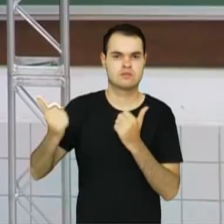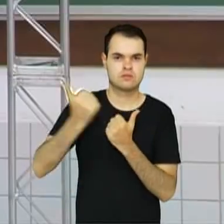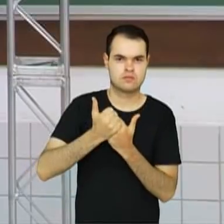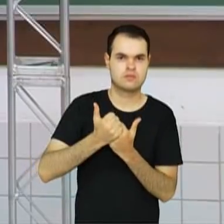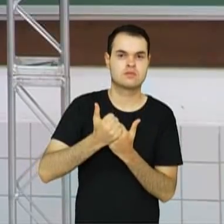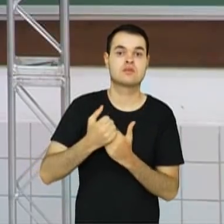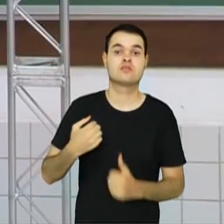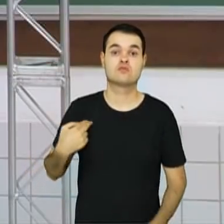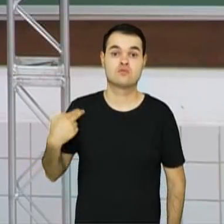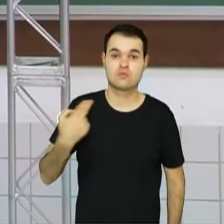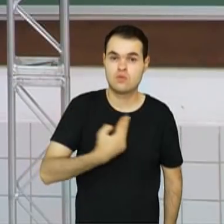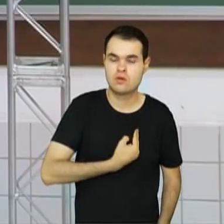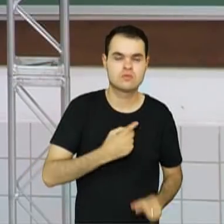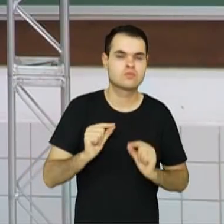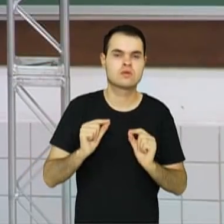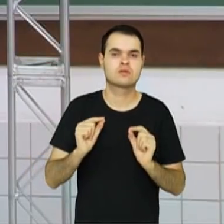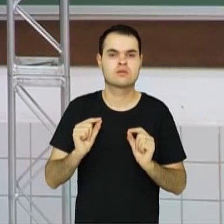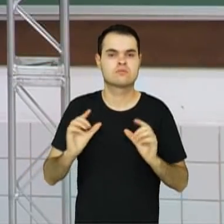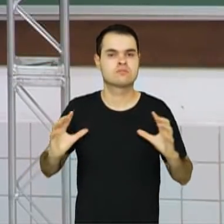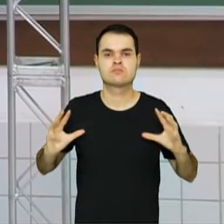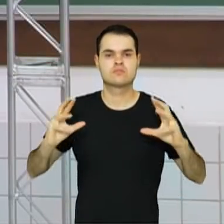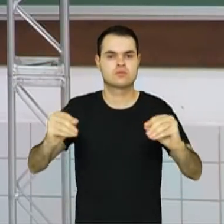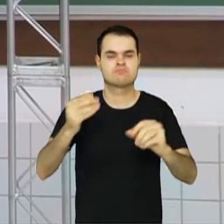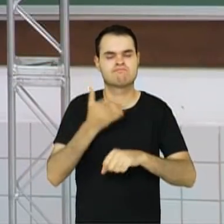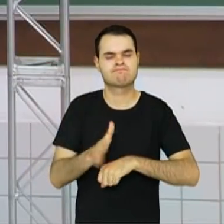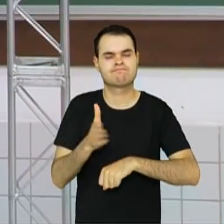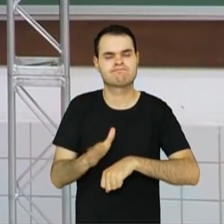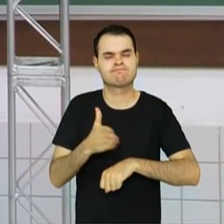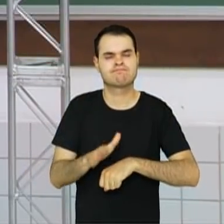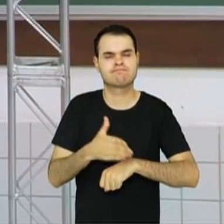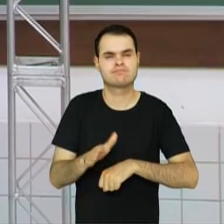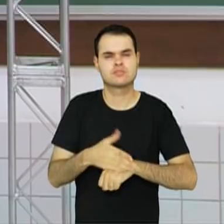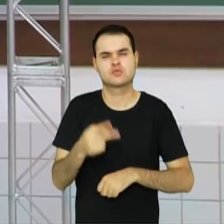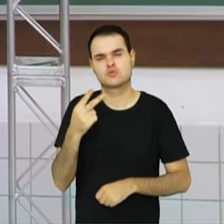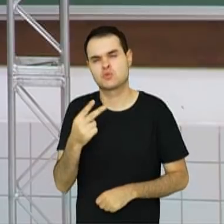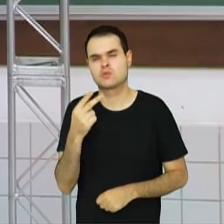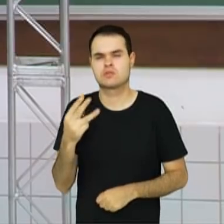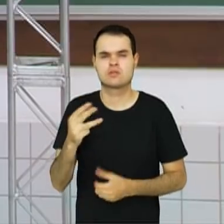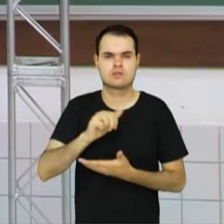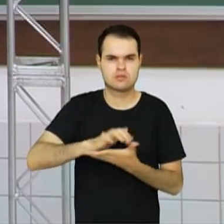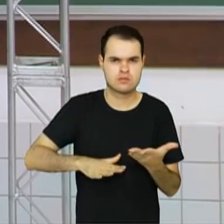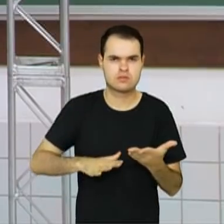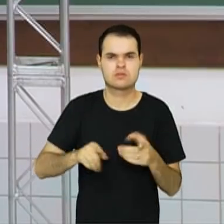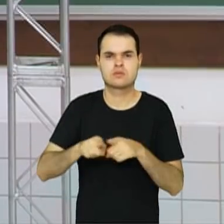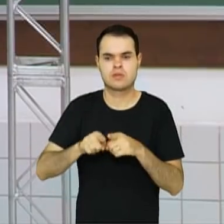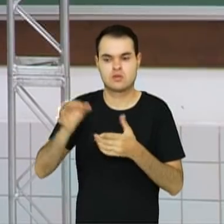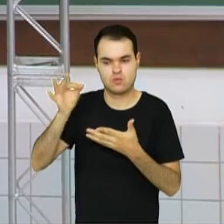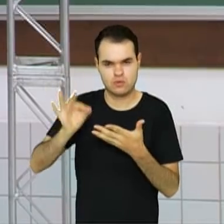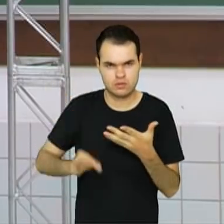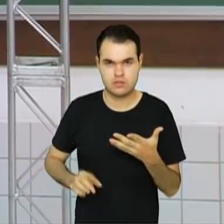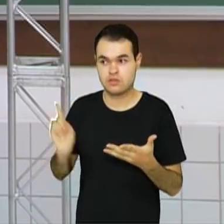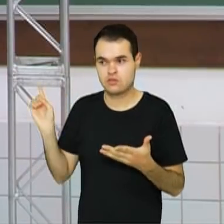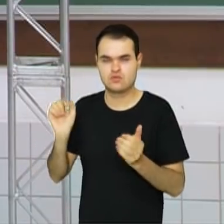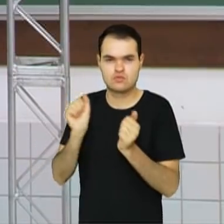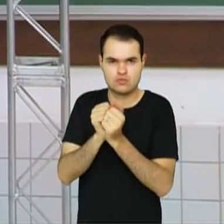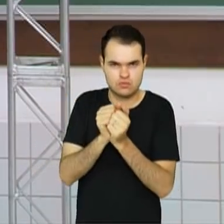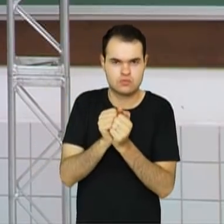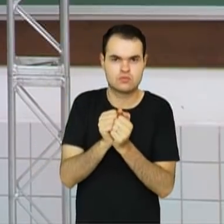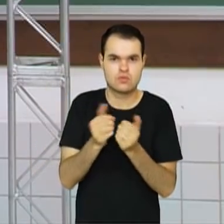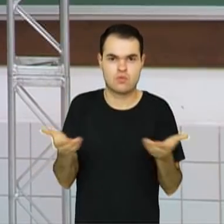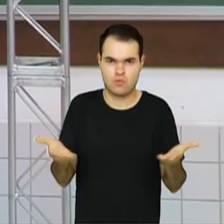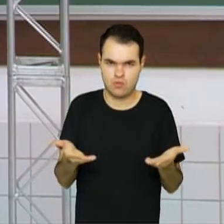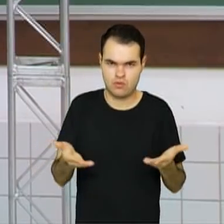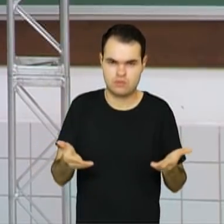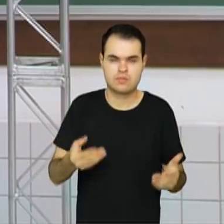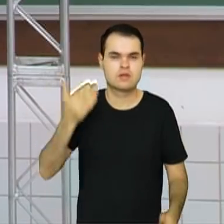e nós vamos fazer exercícios. Nós vamos resolver aí 2 ou 3 exercícios e corrigir essa tarefa que eu passei para vocês hoje, né? Para a